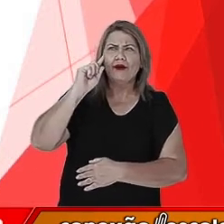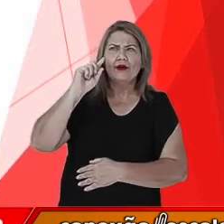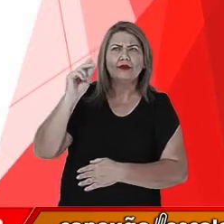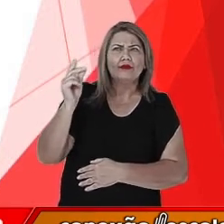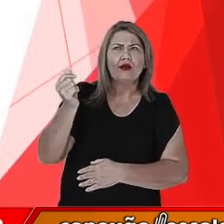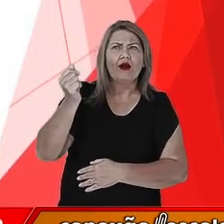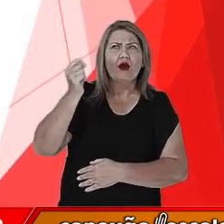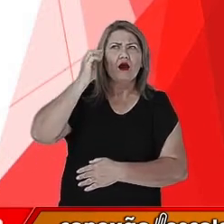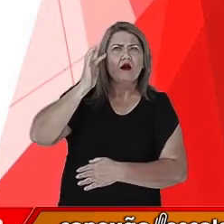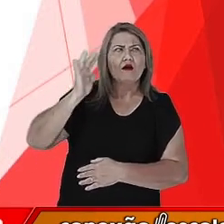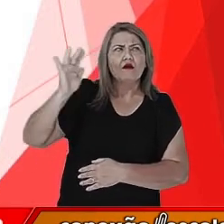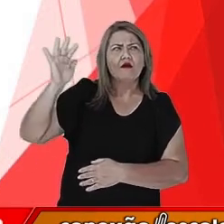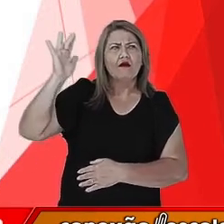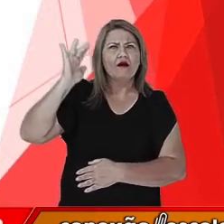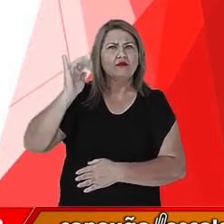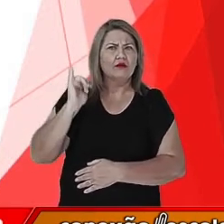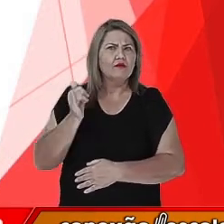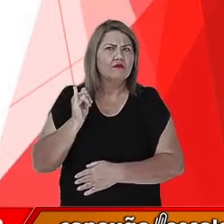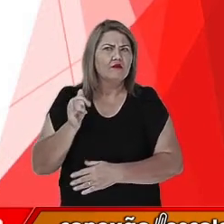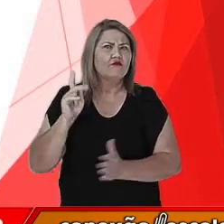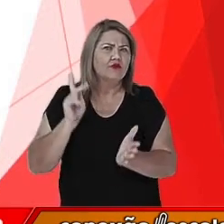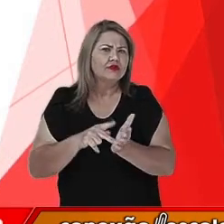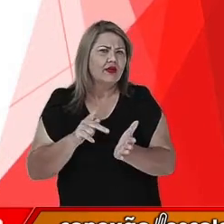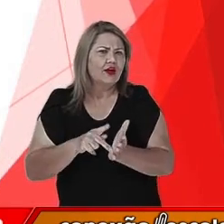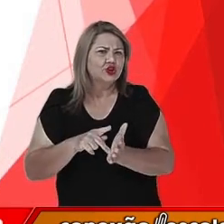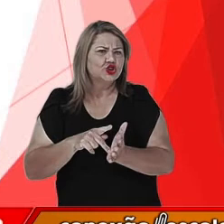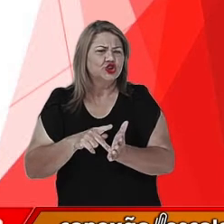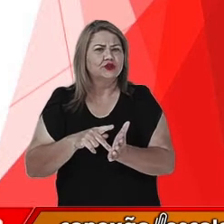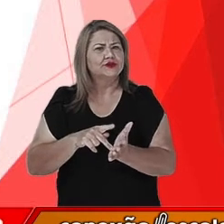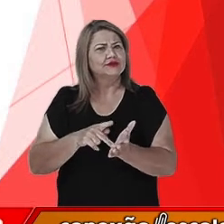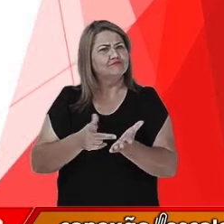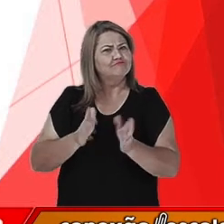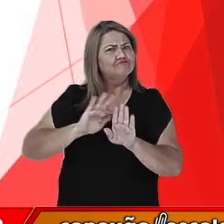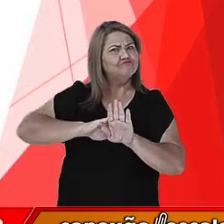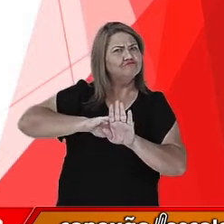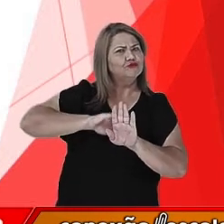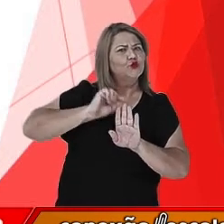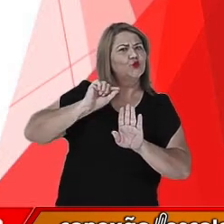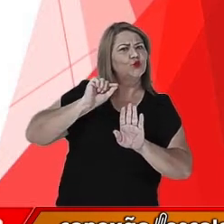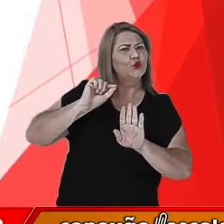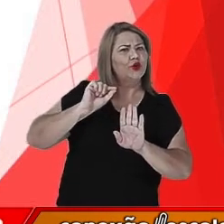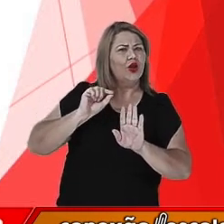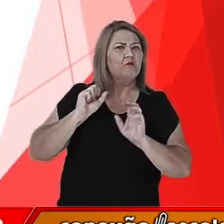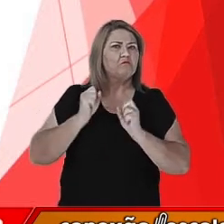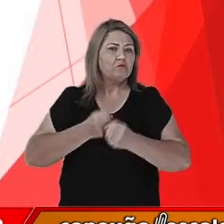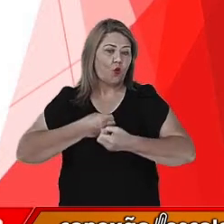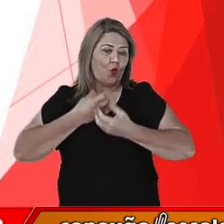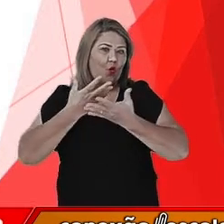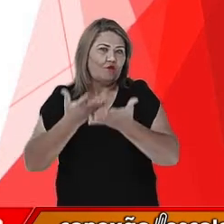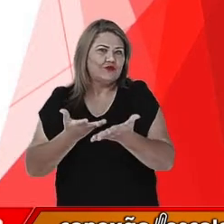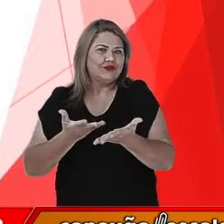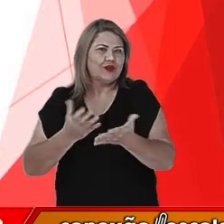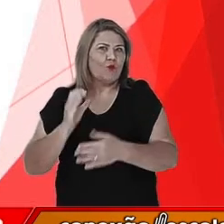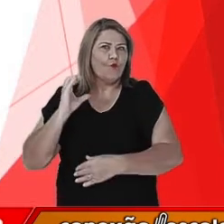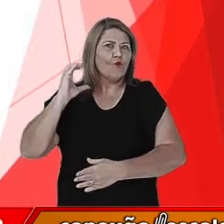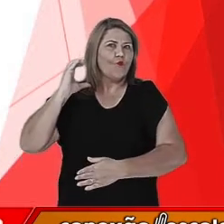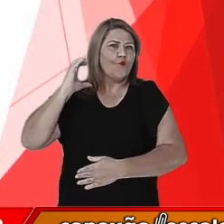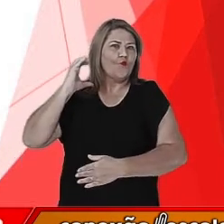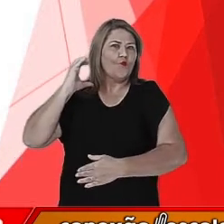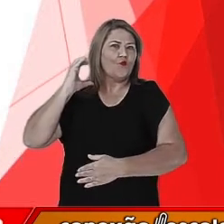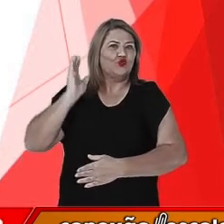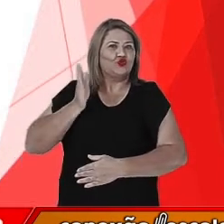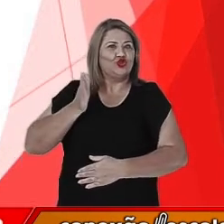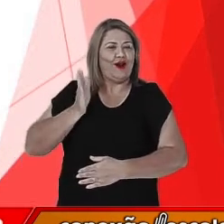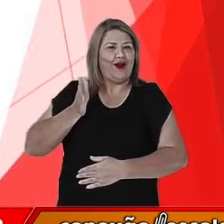esse narrador. Será se ele está falando a verdade realmente? Ele pode estar confessando alguma ação,